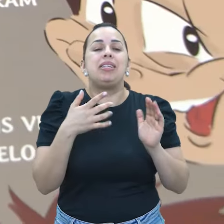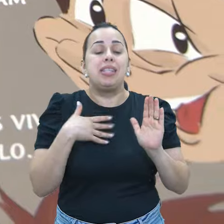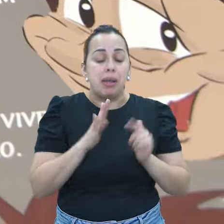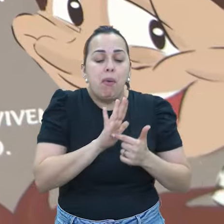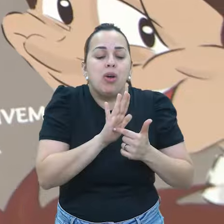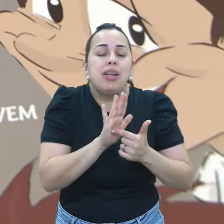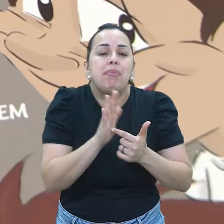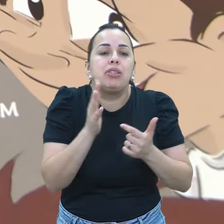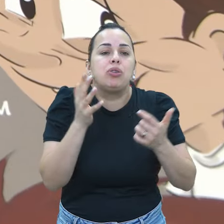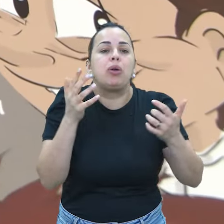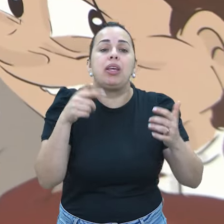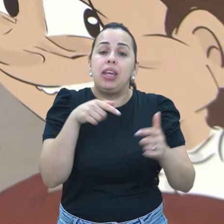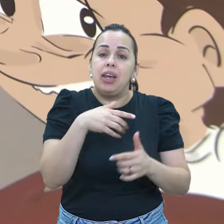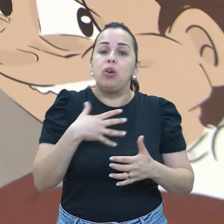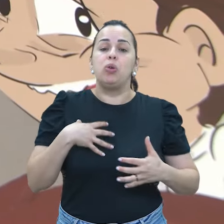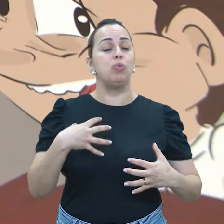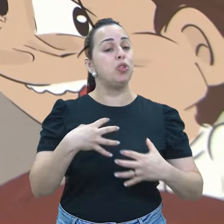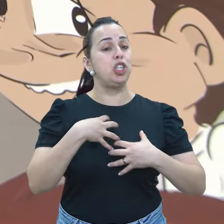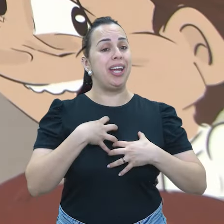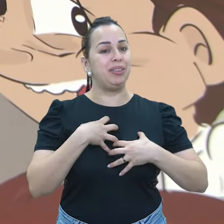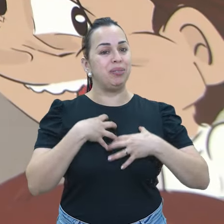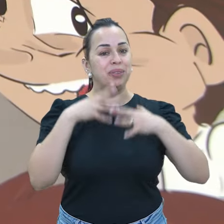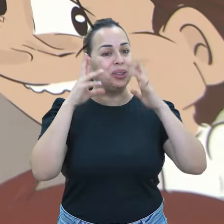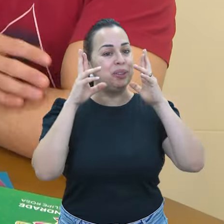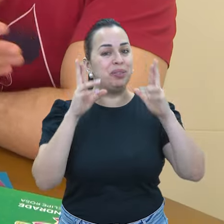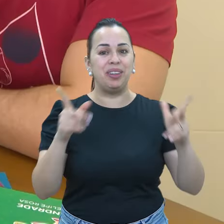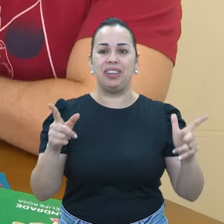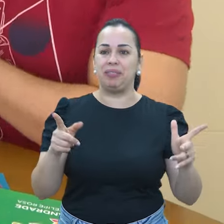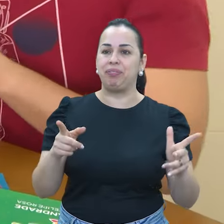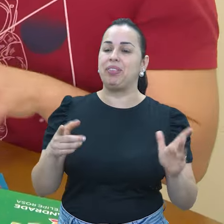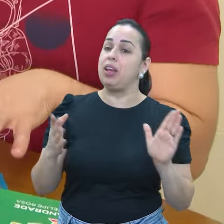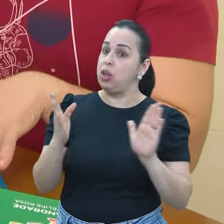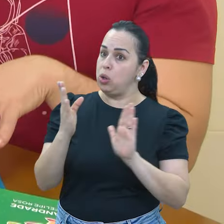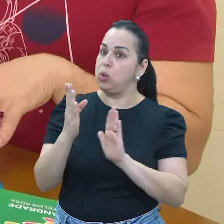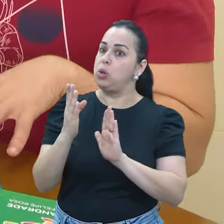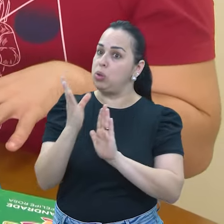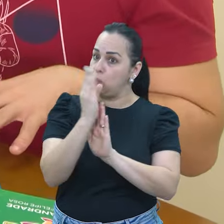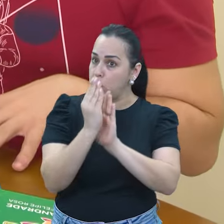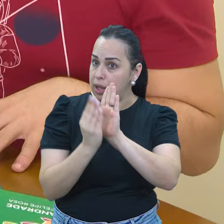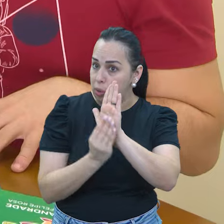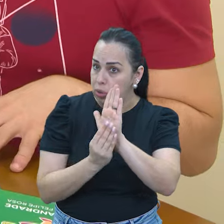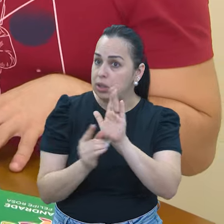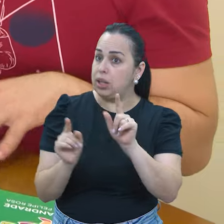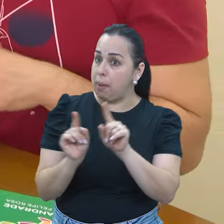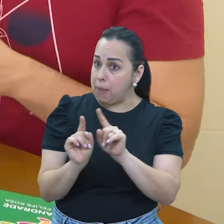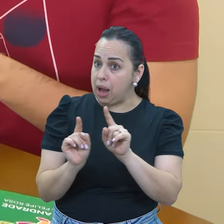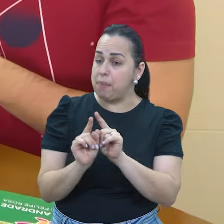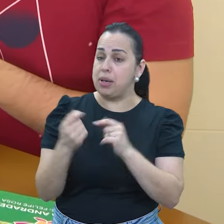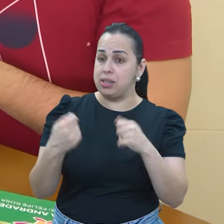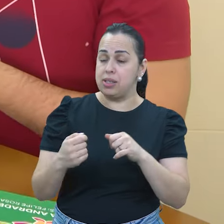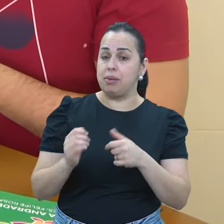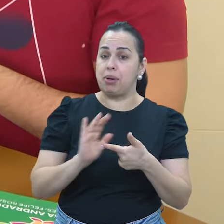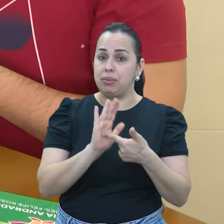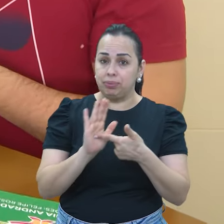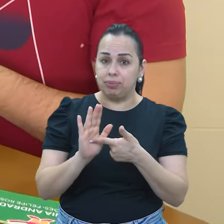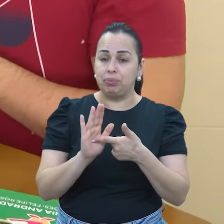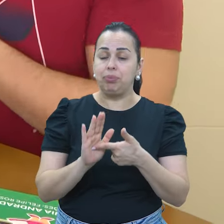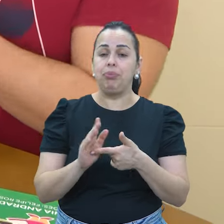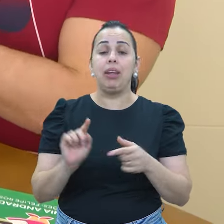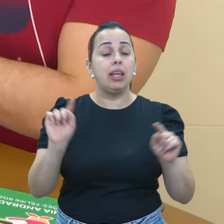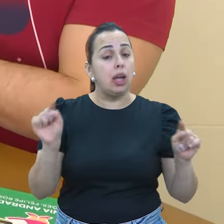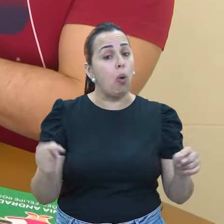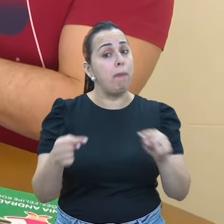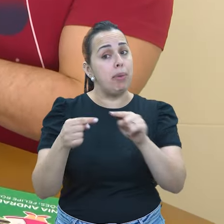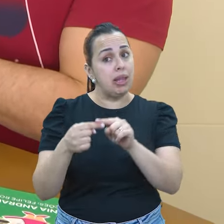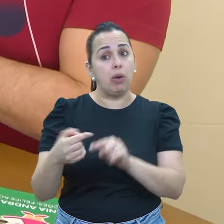e precisa apresentar com encanto, né? E acredito que o conteúdo do livro deve ser levado em consideração. Com